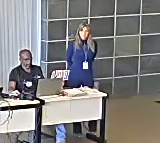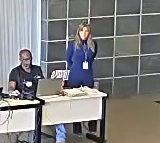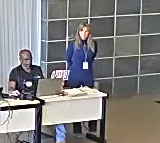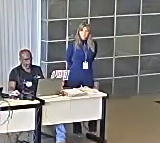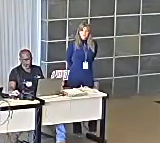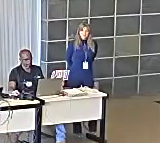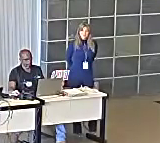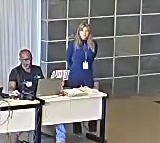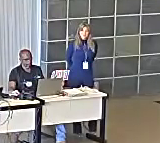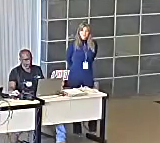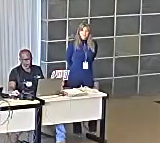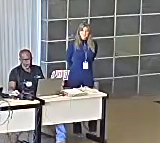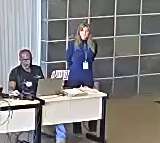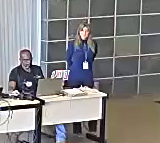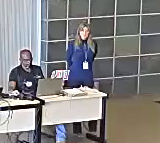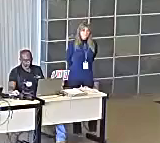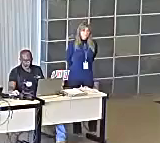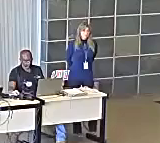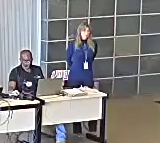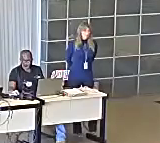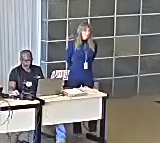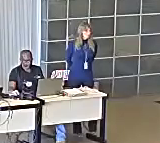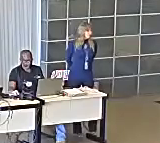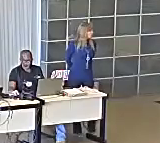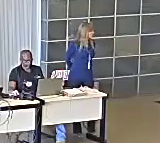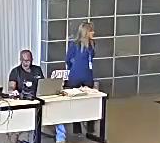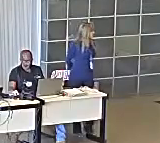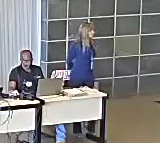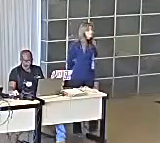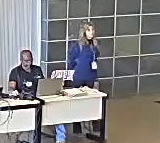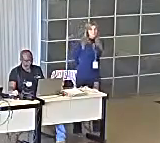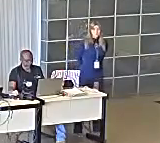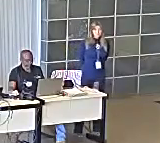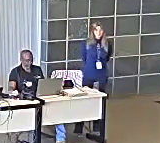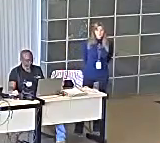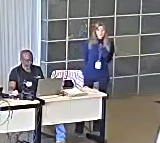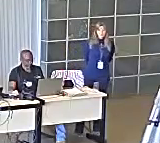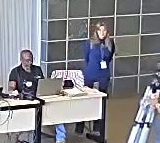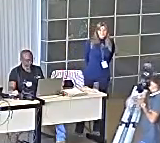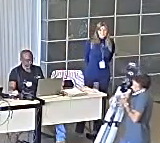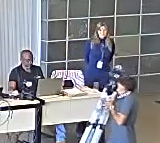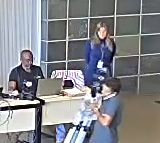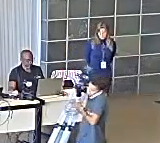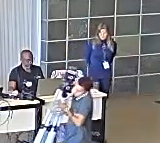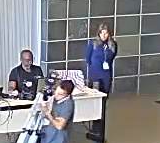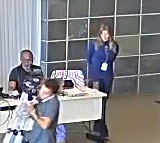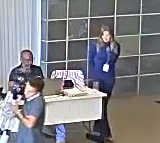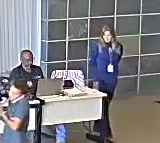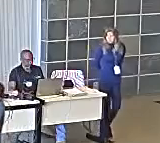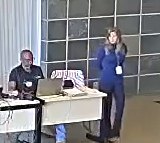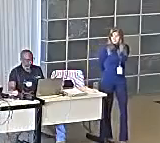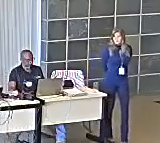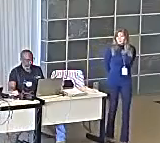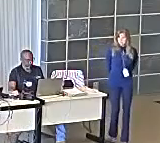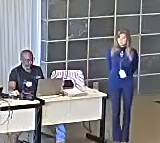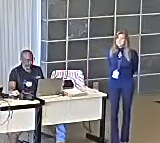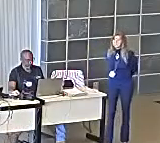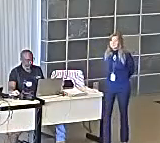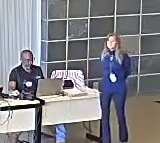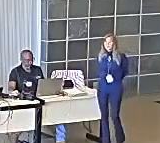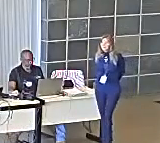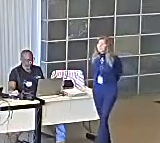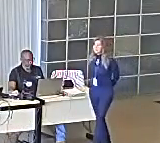sim isso Ó aqui né o Betão Deputado tá Relembrando aqui Fernando que a ntt e o procurador